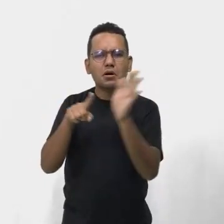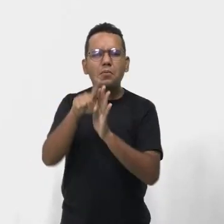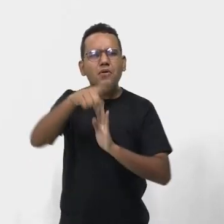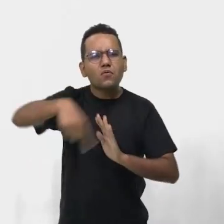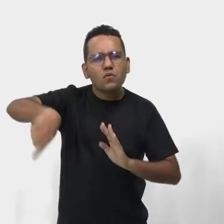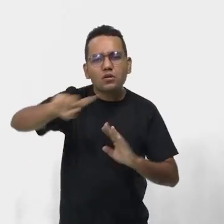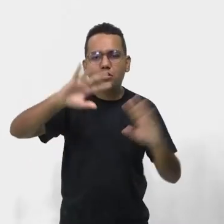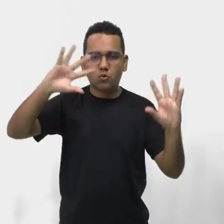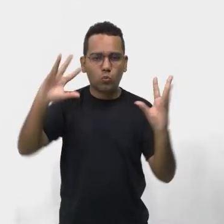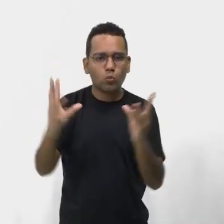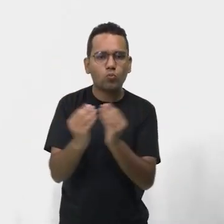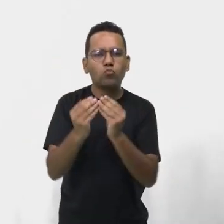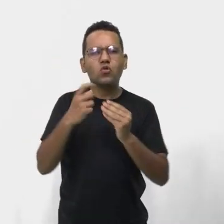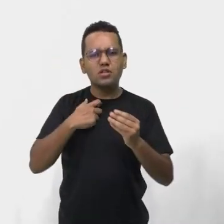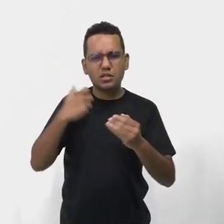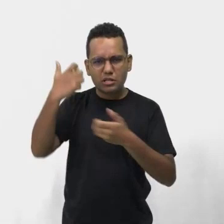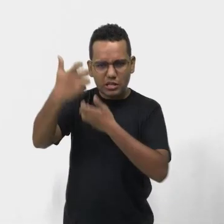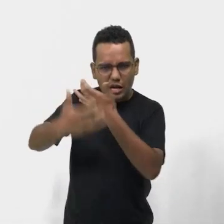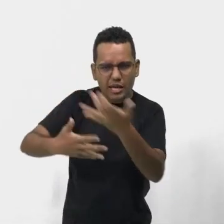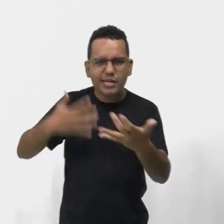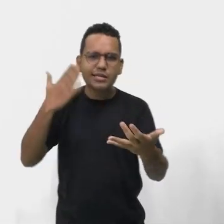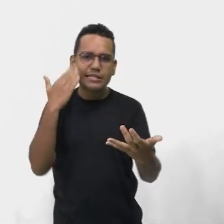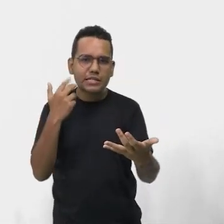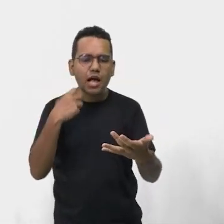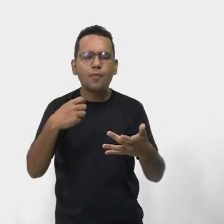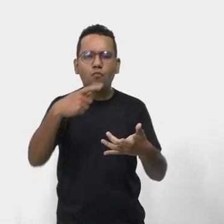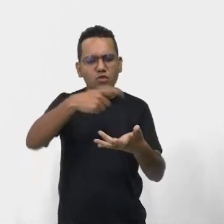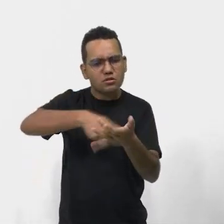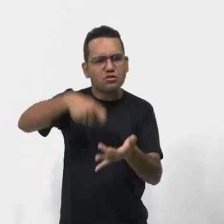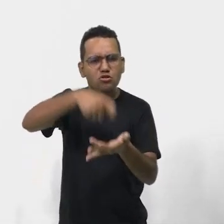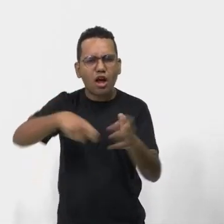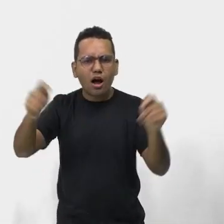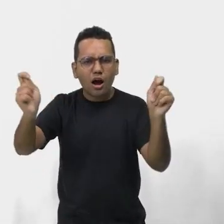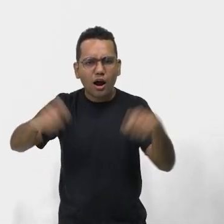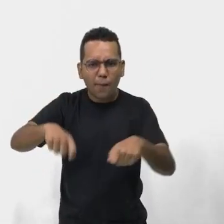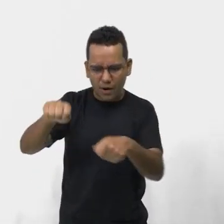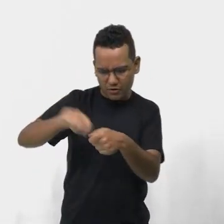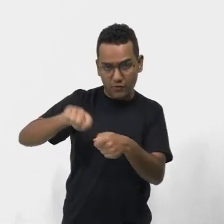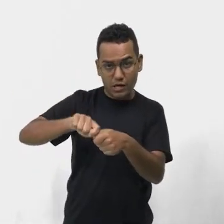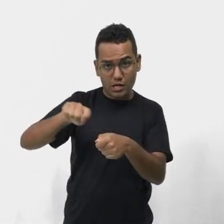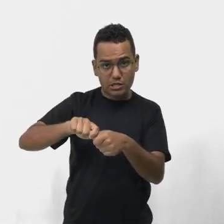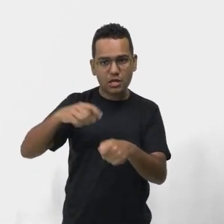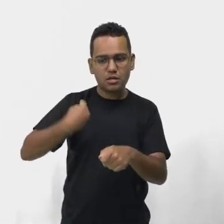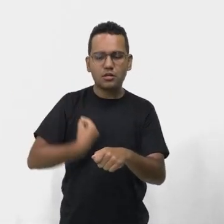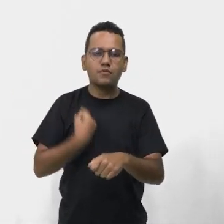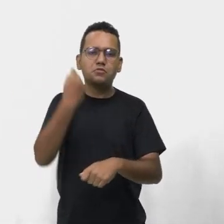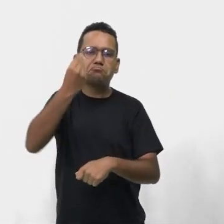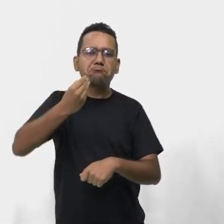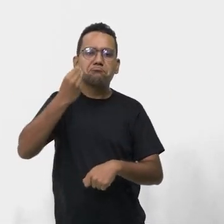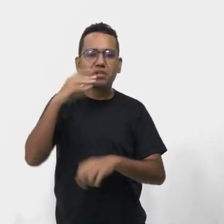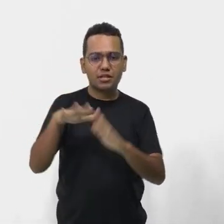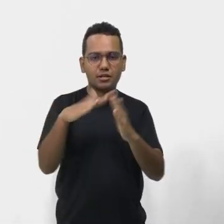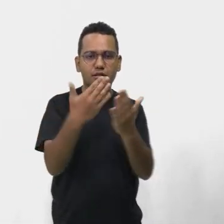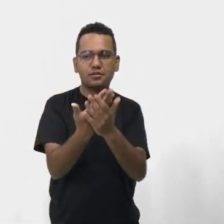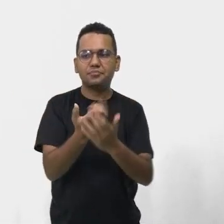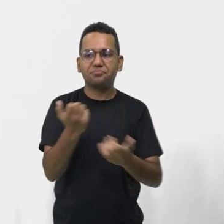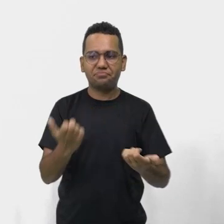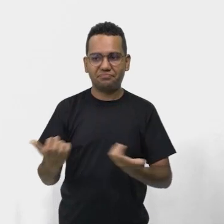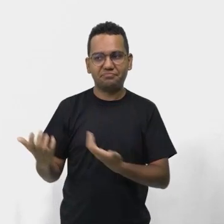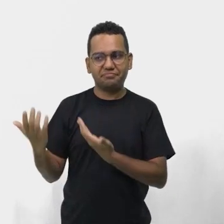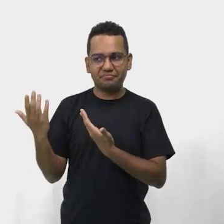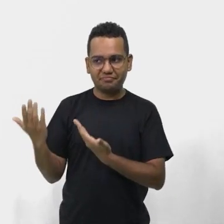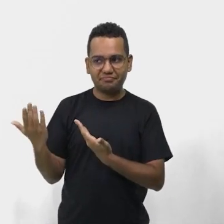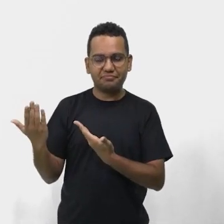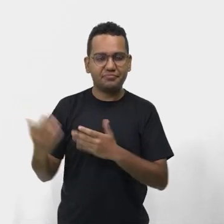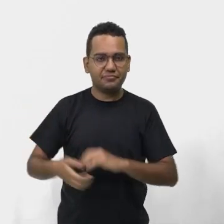ouviu falar em resumo? Você já fez um resumo em alguma vez na sua vida? Então, você já visualiza aí a nossa resposta a